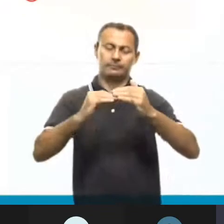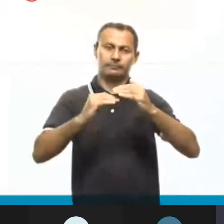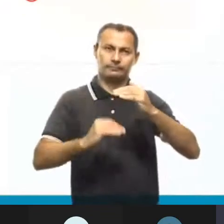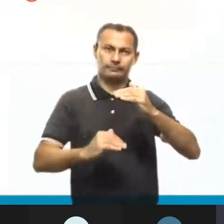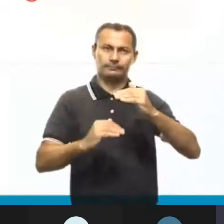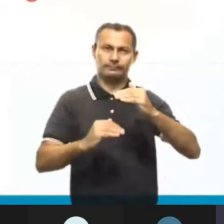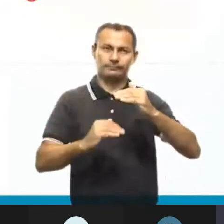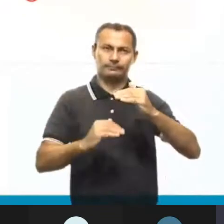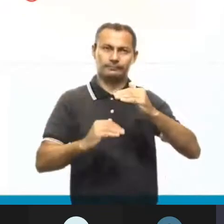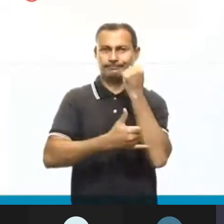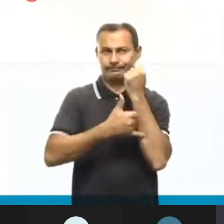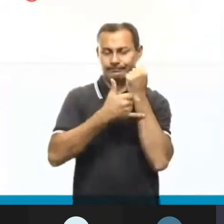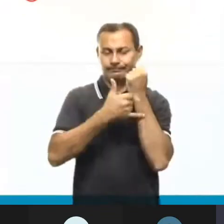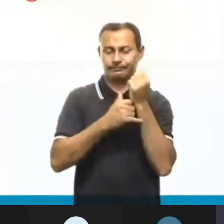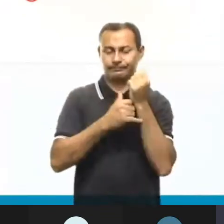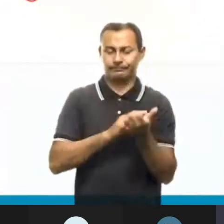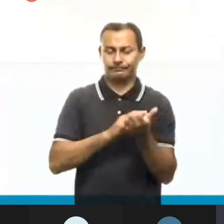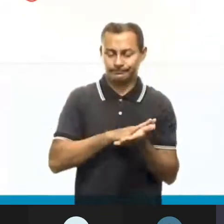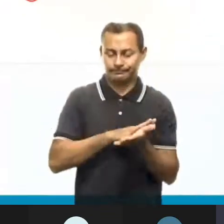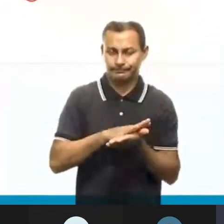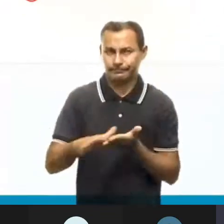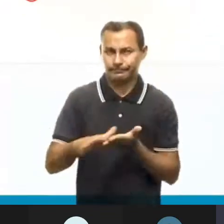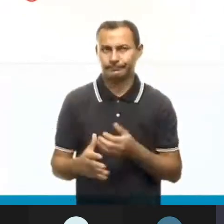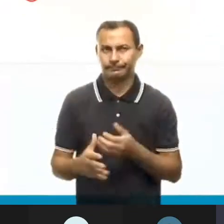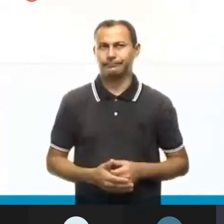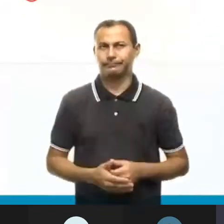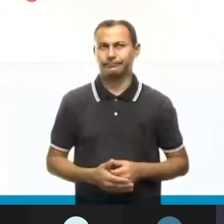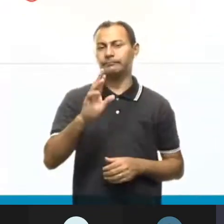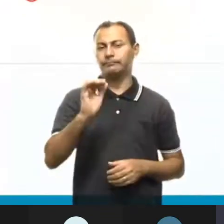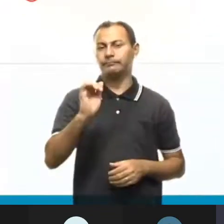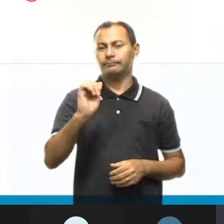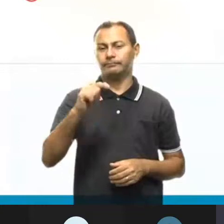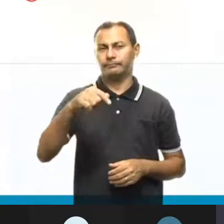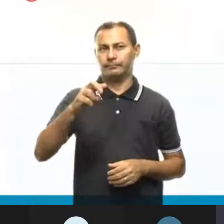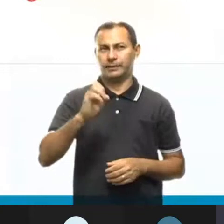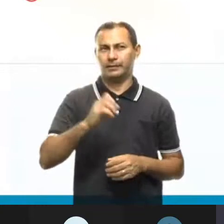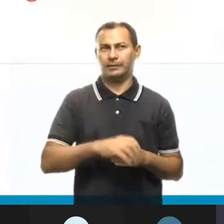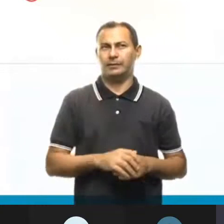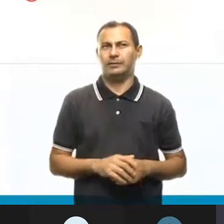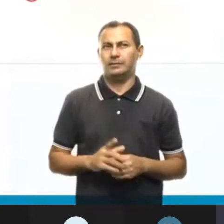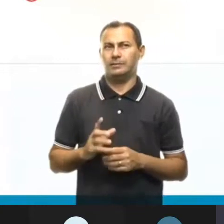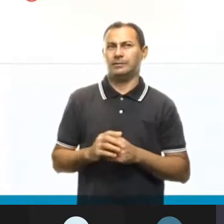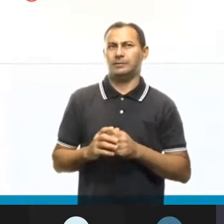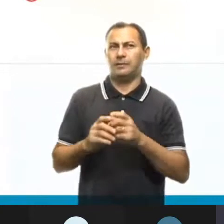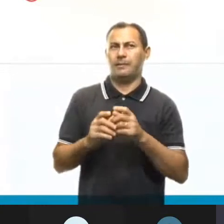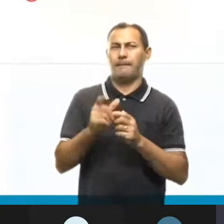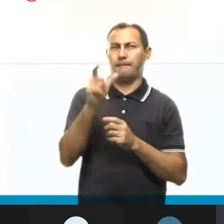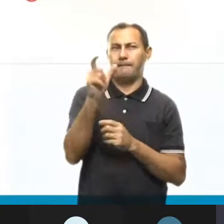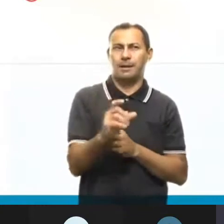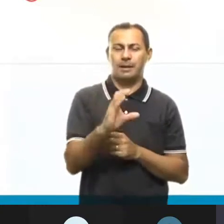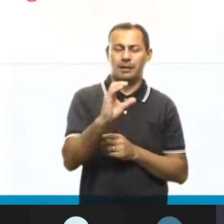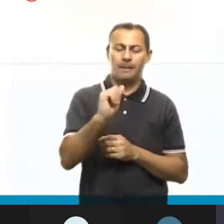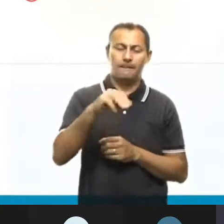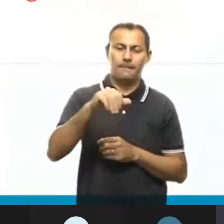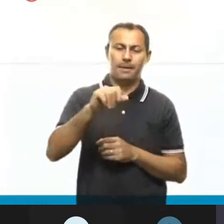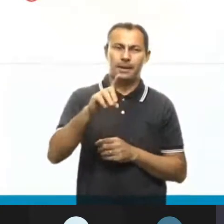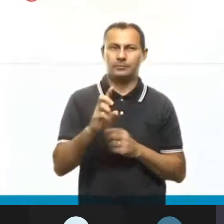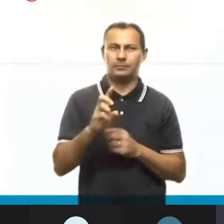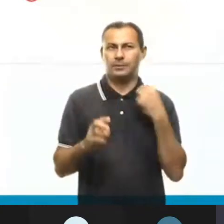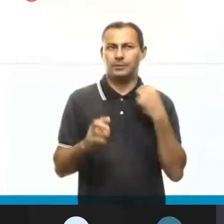aqui do músculo liso, revestindo externamente aí a traqueia, a gente vai ter essa região aqui, essa camada